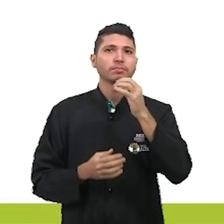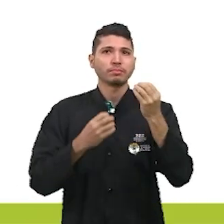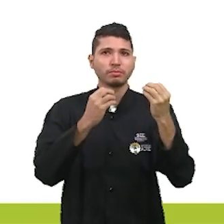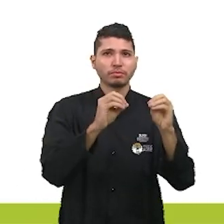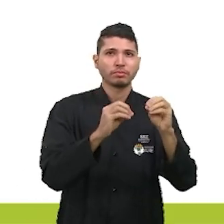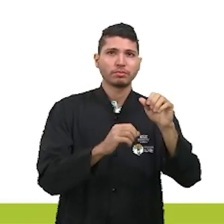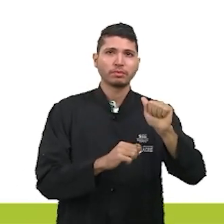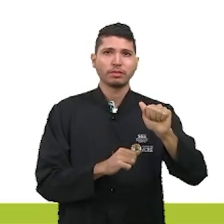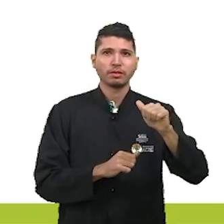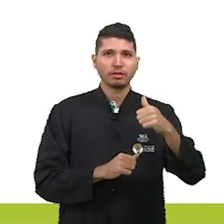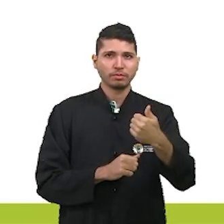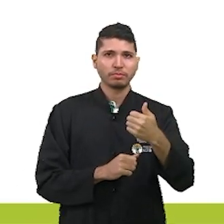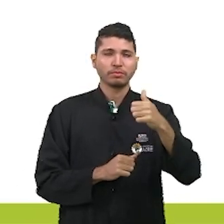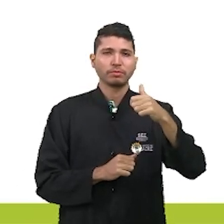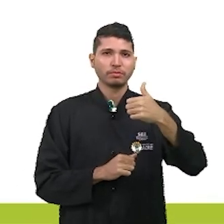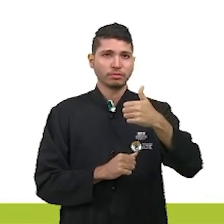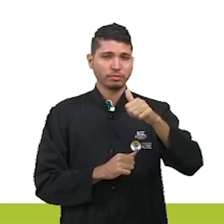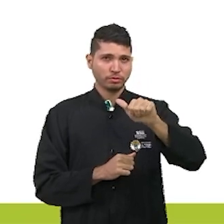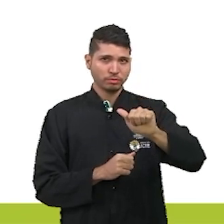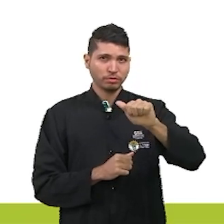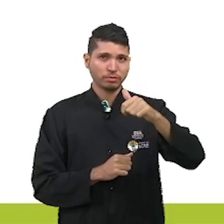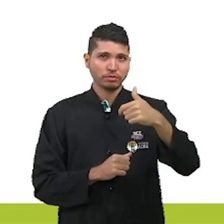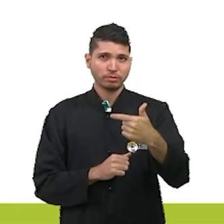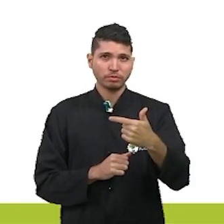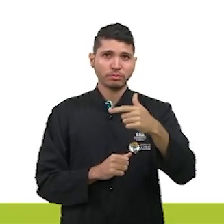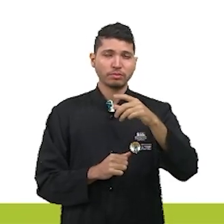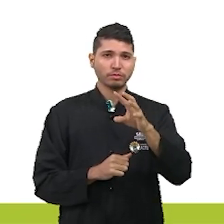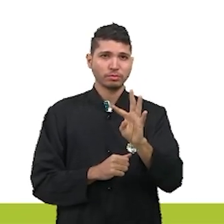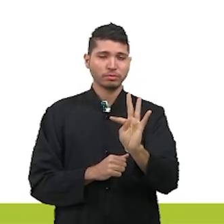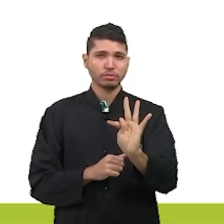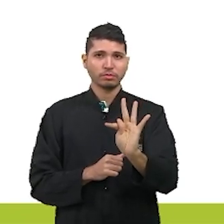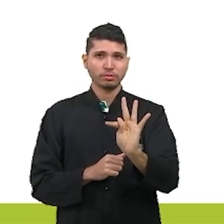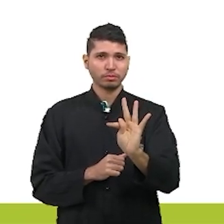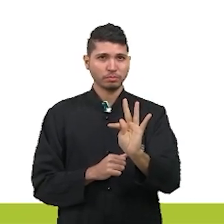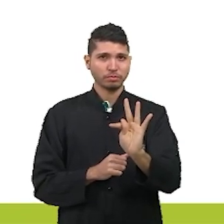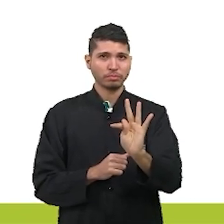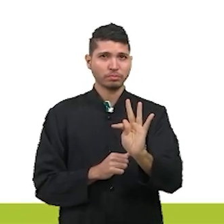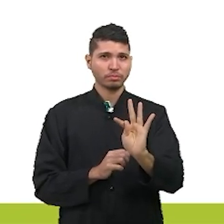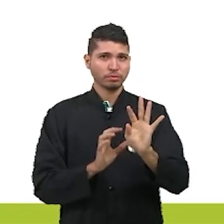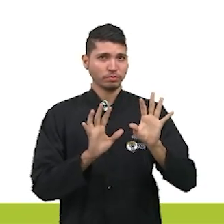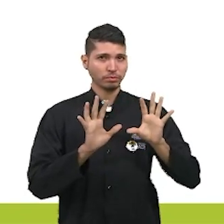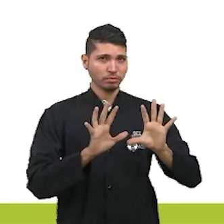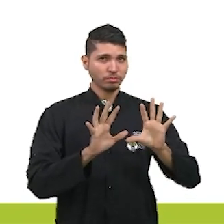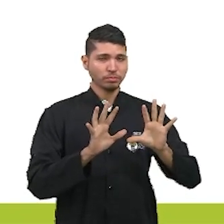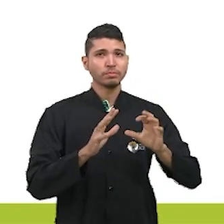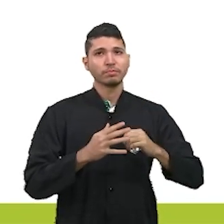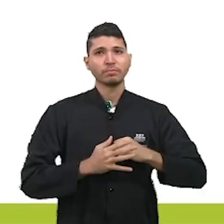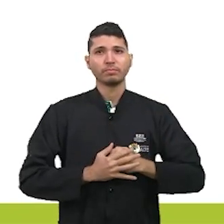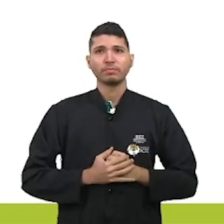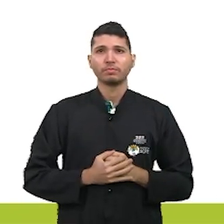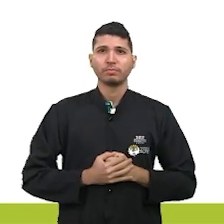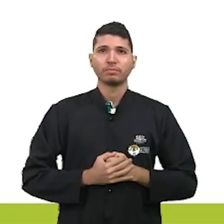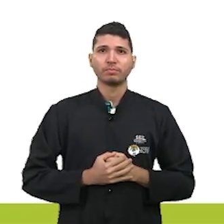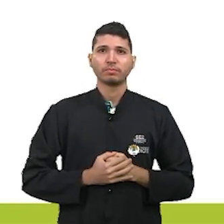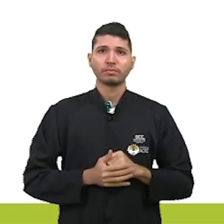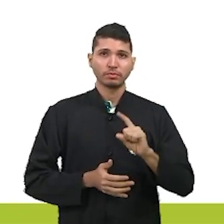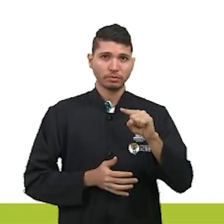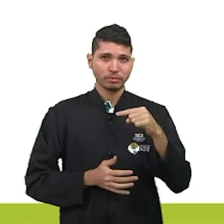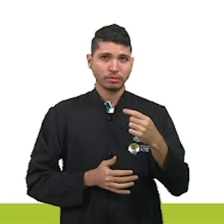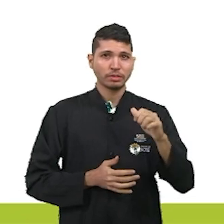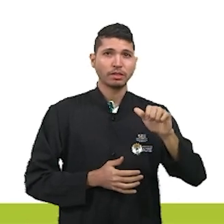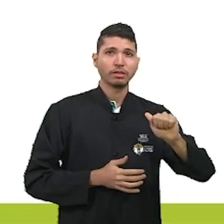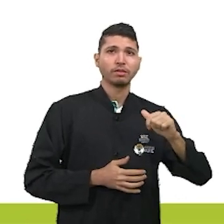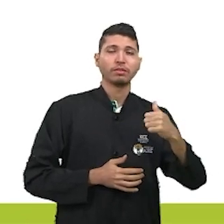A1 e o A2 e o T nessa ordem. Eu posso deixar o A1, depois o